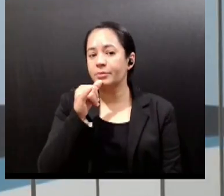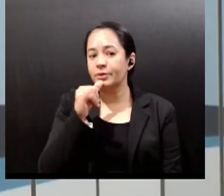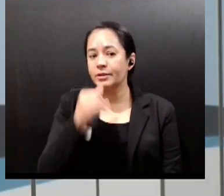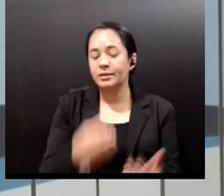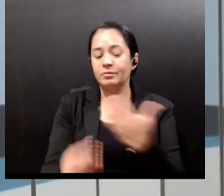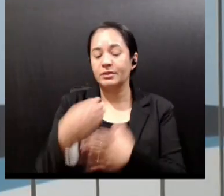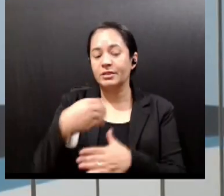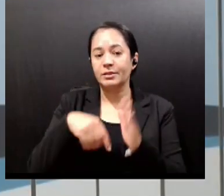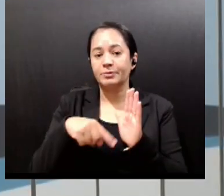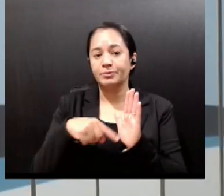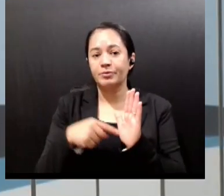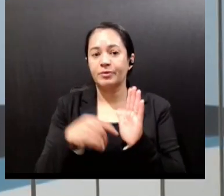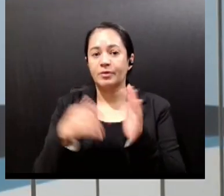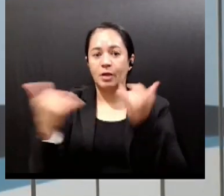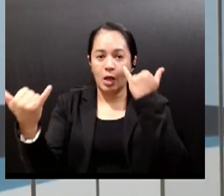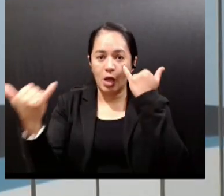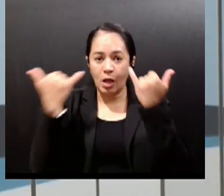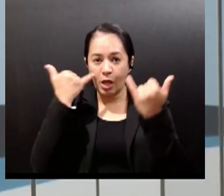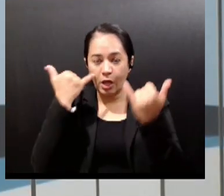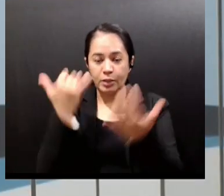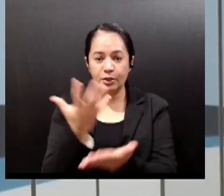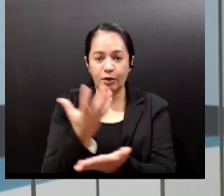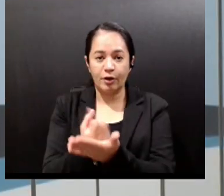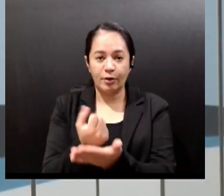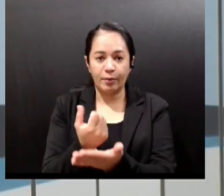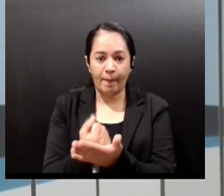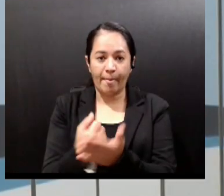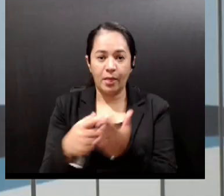os aplicativos têm do número de